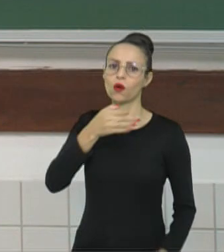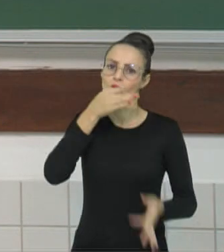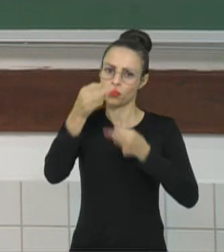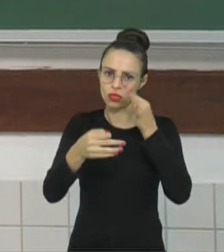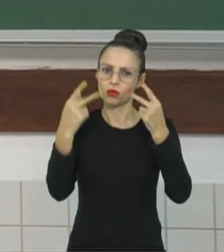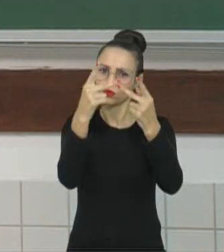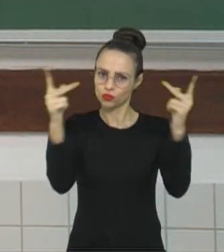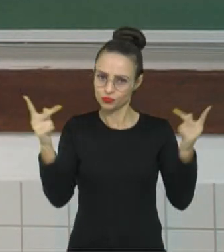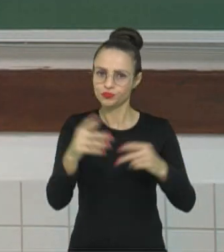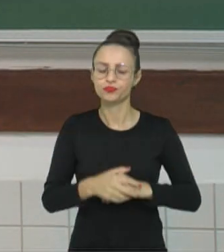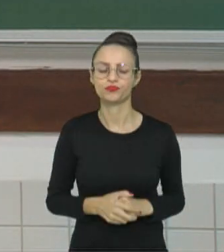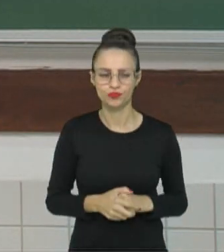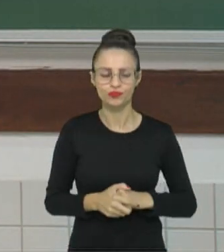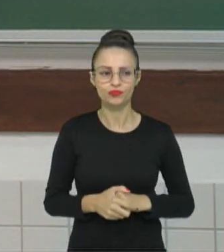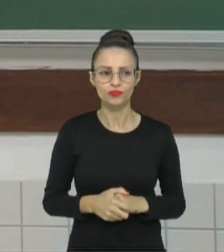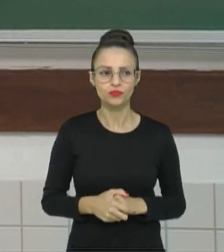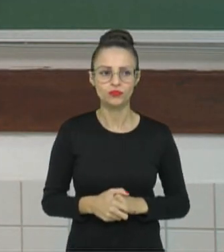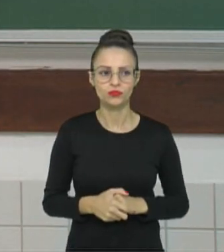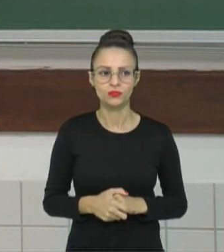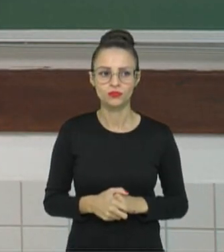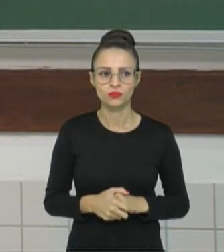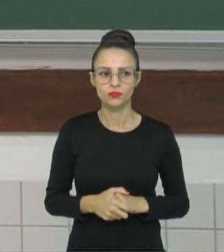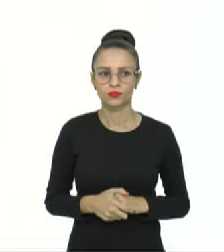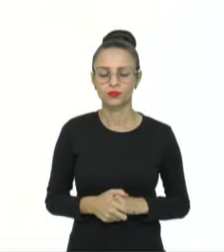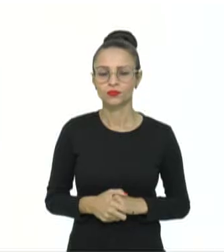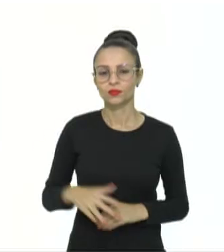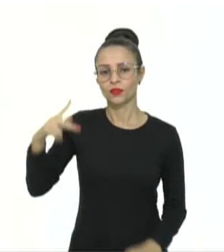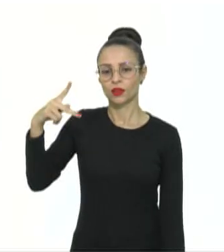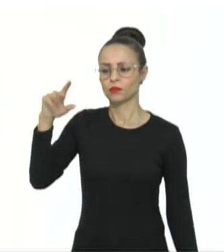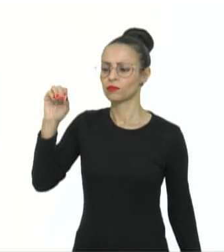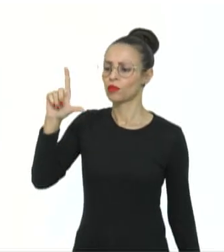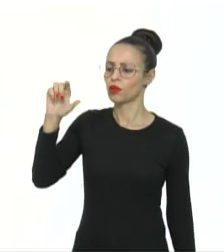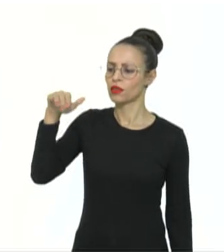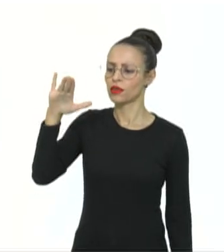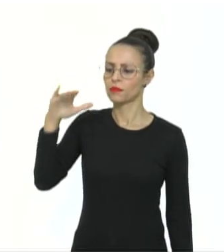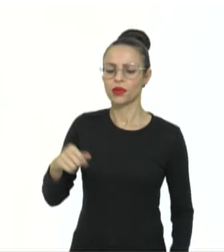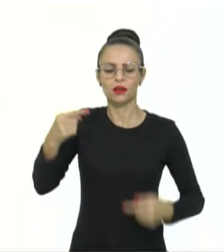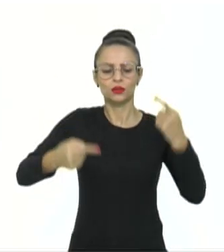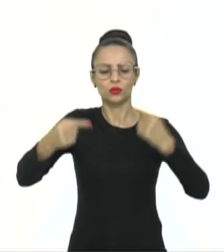opinião. E aqui, polêmica.